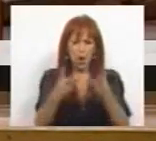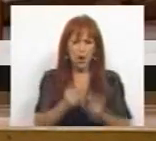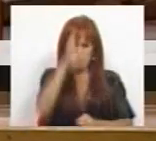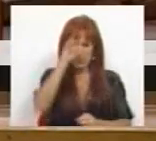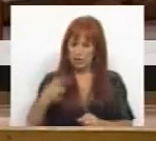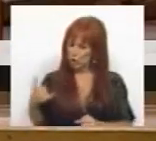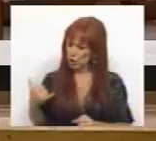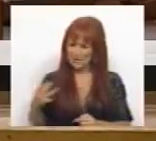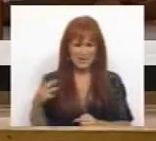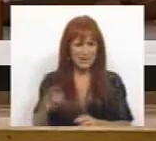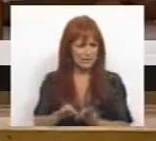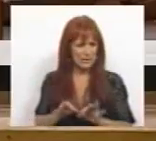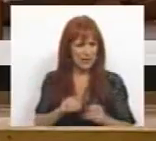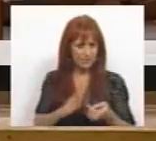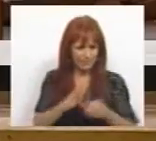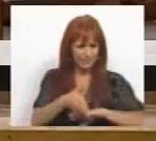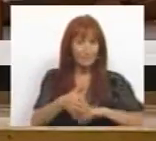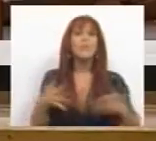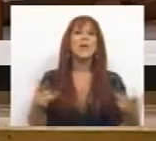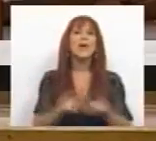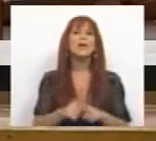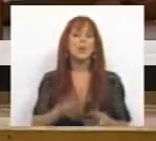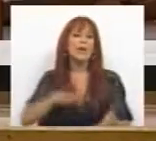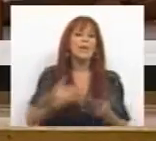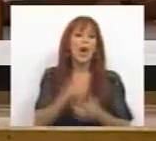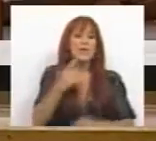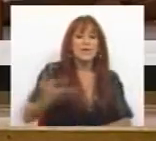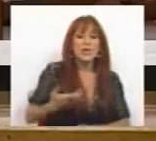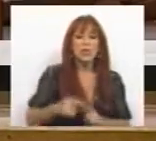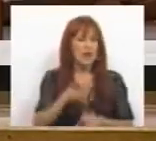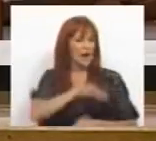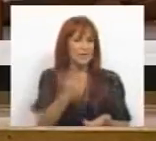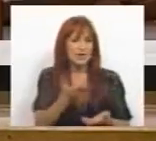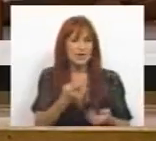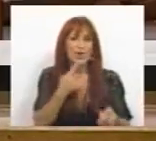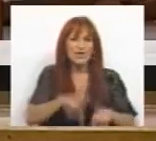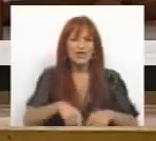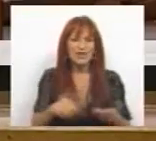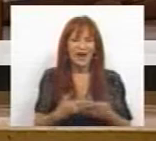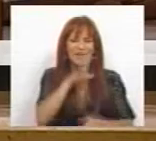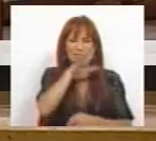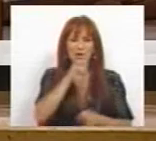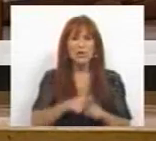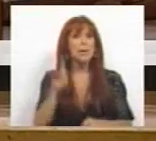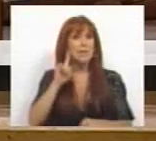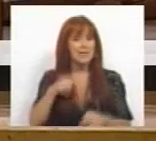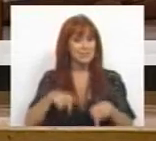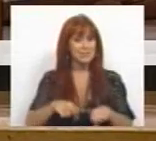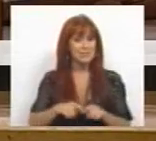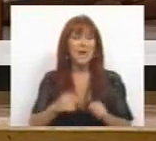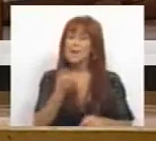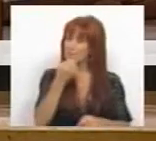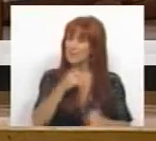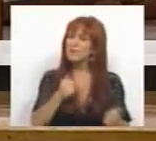de Estado para 2016, ou seja, com a reposição de direitos e rendimentos das famílias. Merece, portanto,